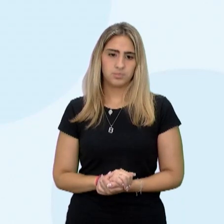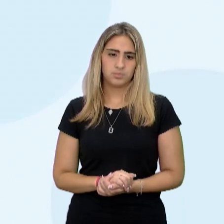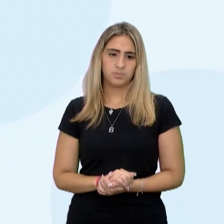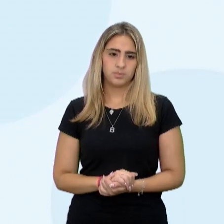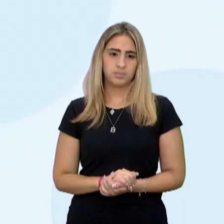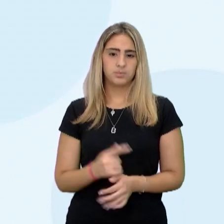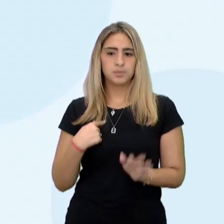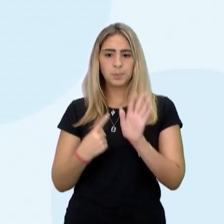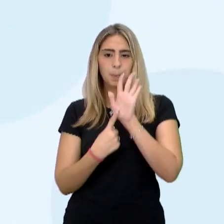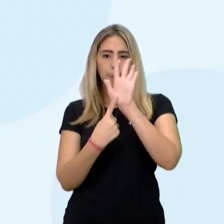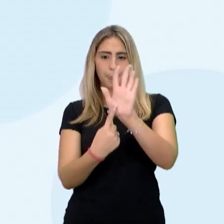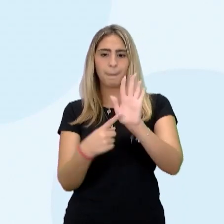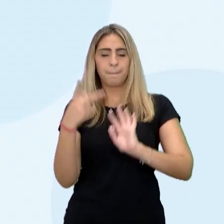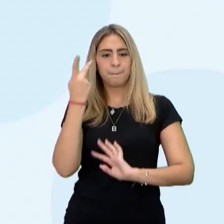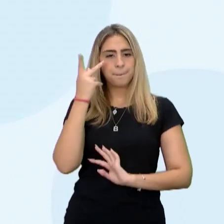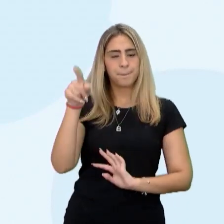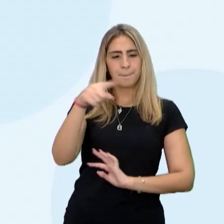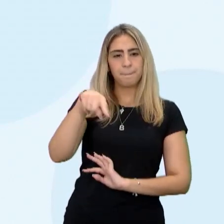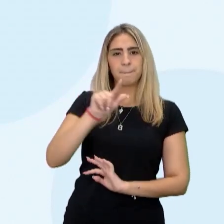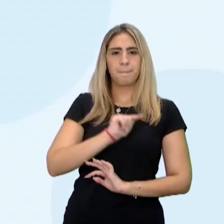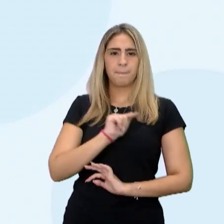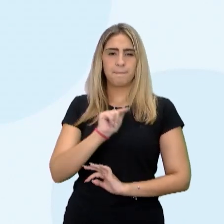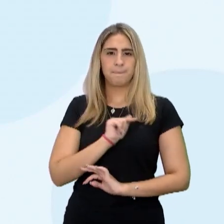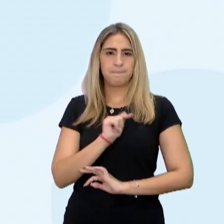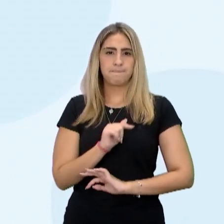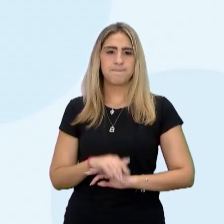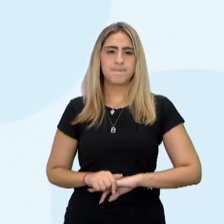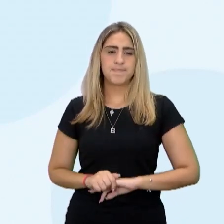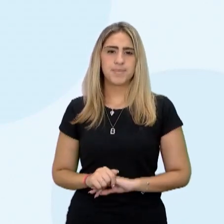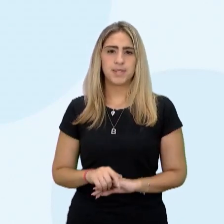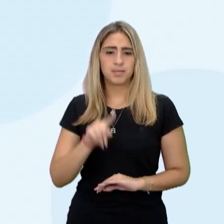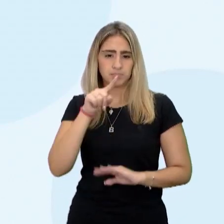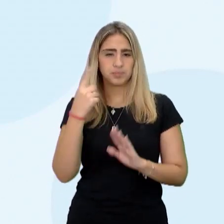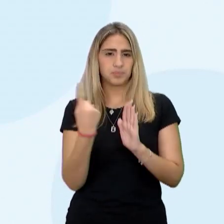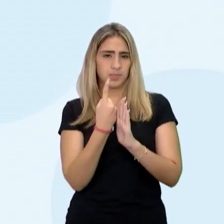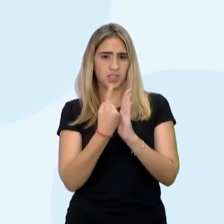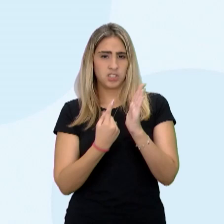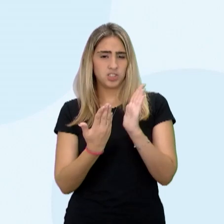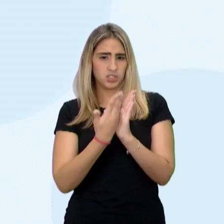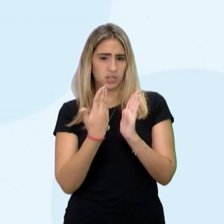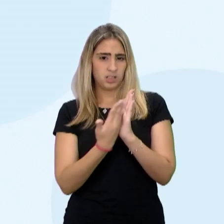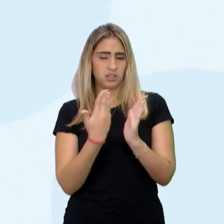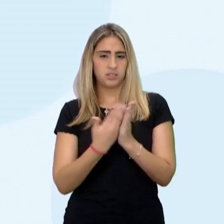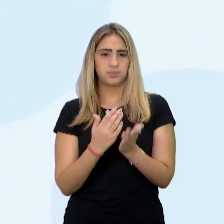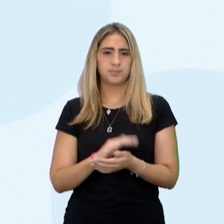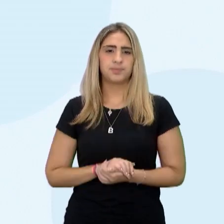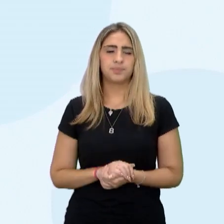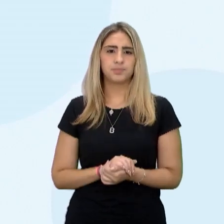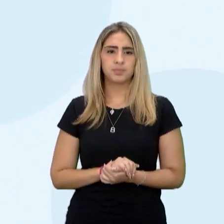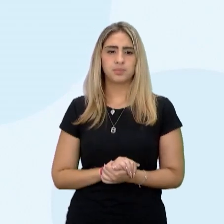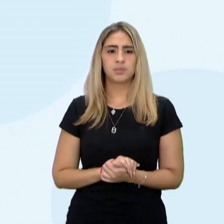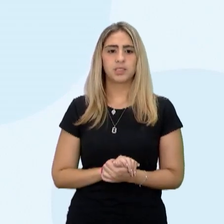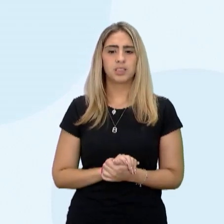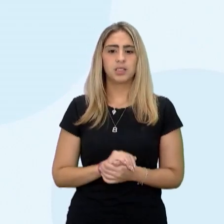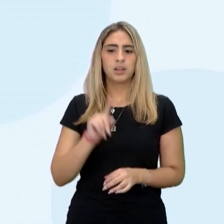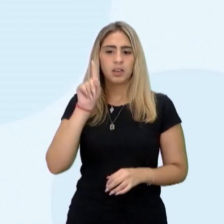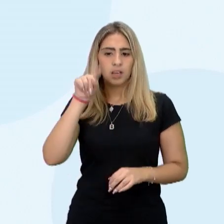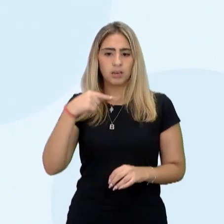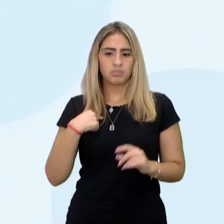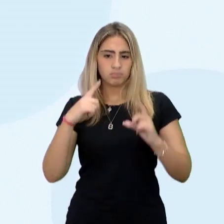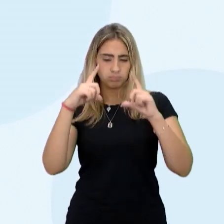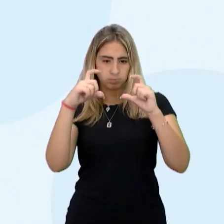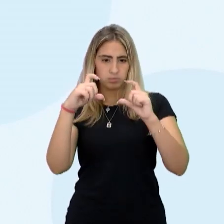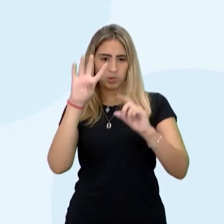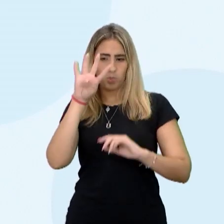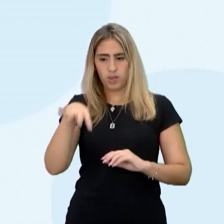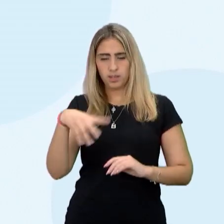E aí eu vou mostrar para vocês. A gente tem aqui essa agenda, esse é um exemplo de agenda, na verdade aí esse é um print do Excel que a